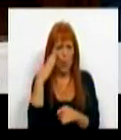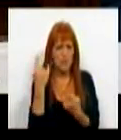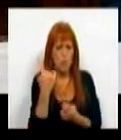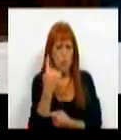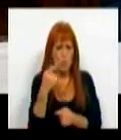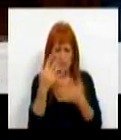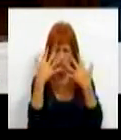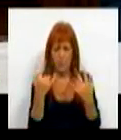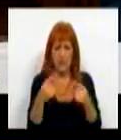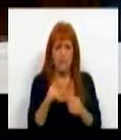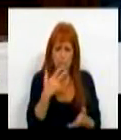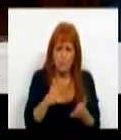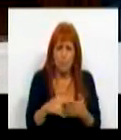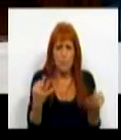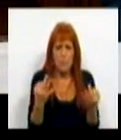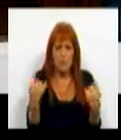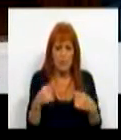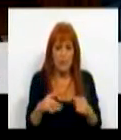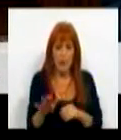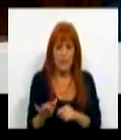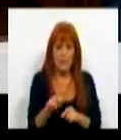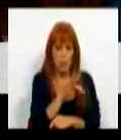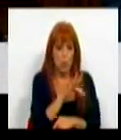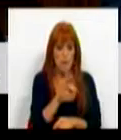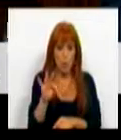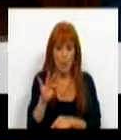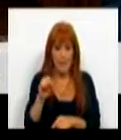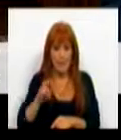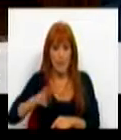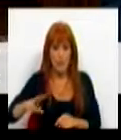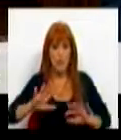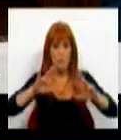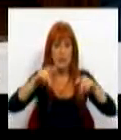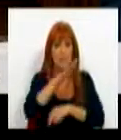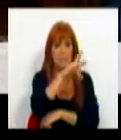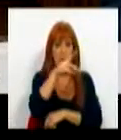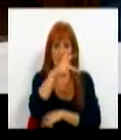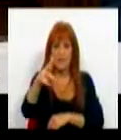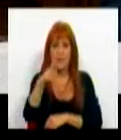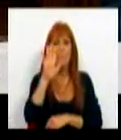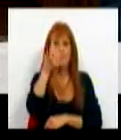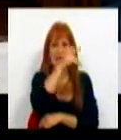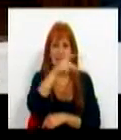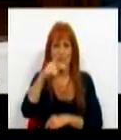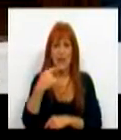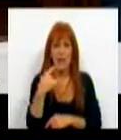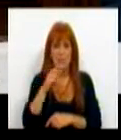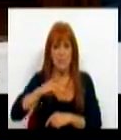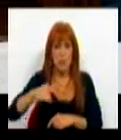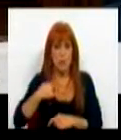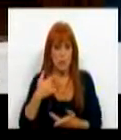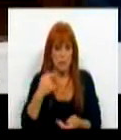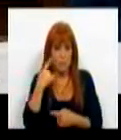uma surpresa genuína que tem a ver com o salto dos 440 para os 1.100, que refletem estas razões que eu disse.